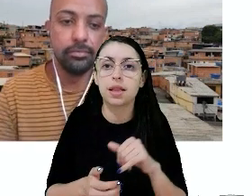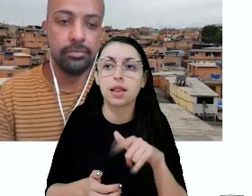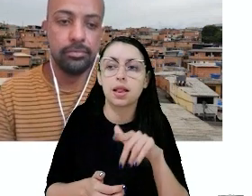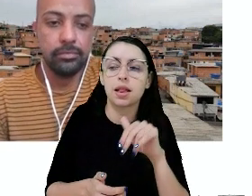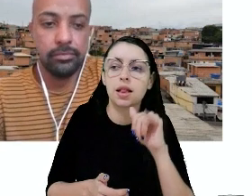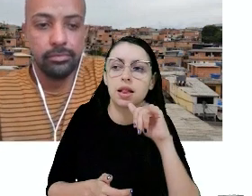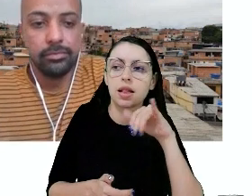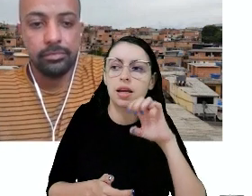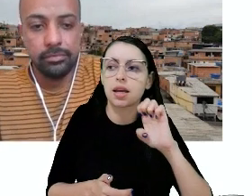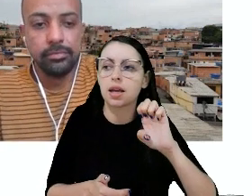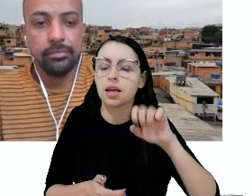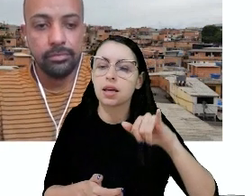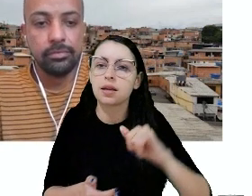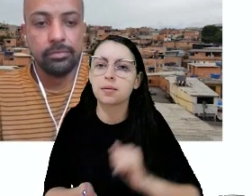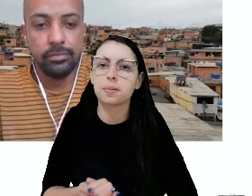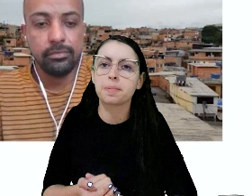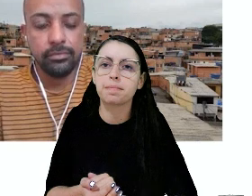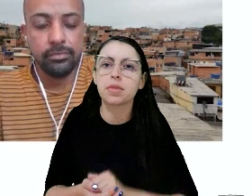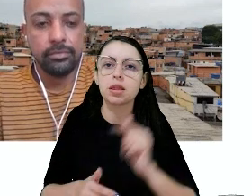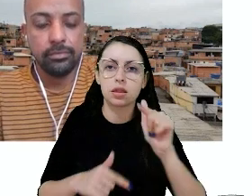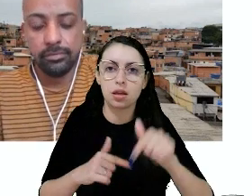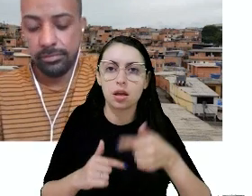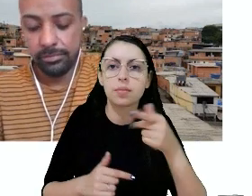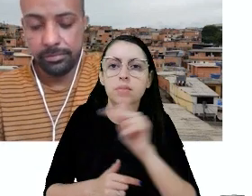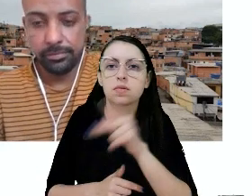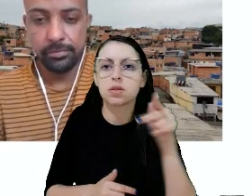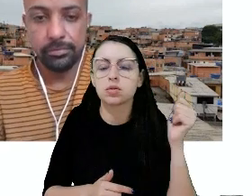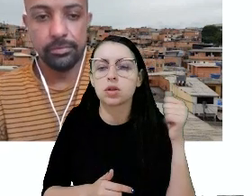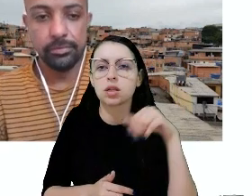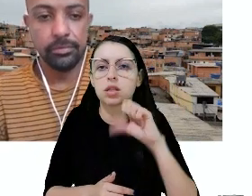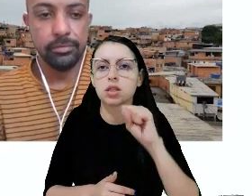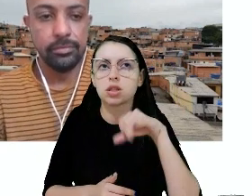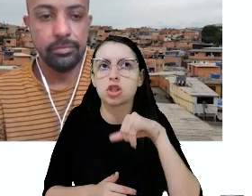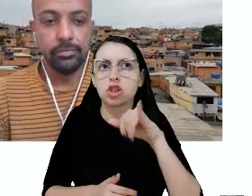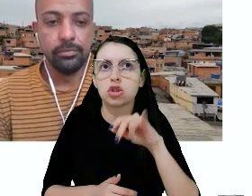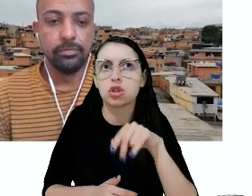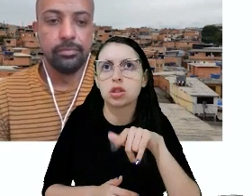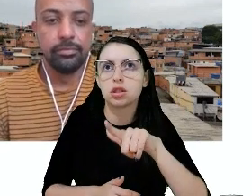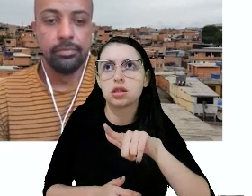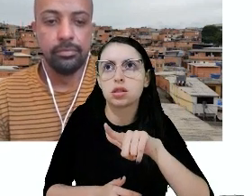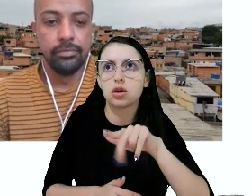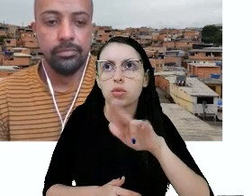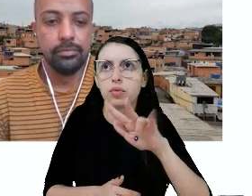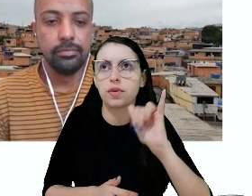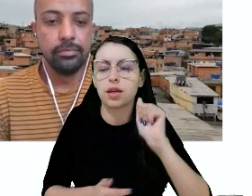Maestro, depois que ele falar, eu vou fazer da professora Silvia.